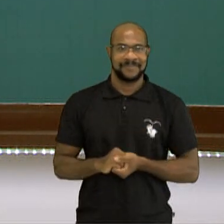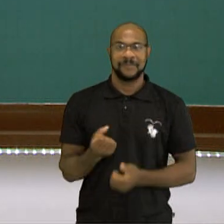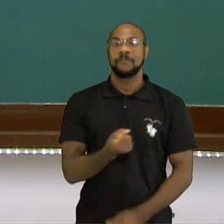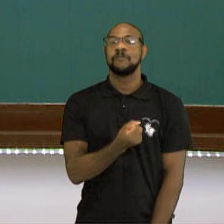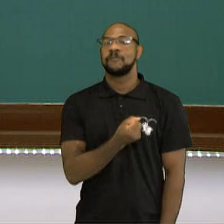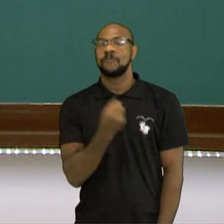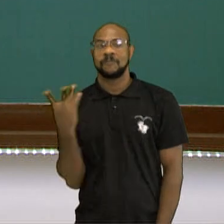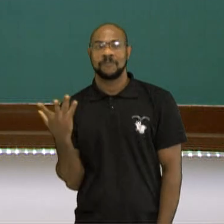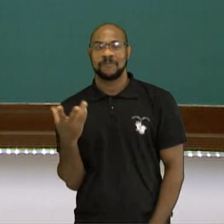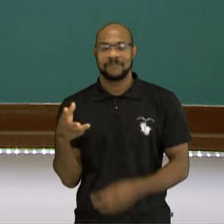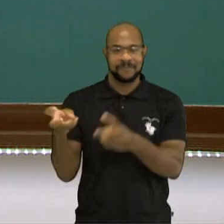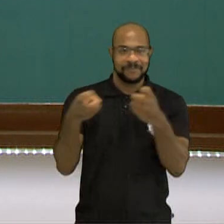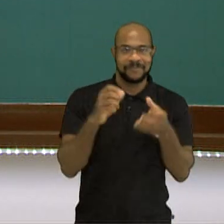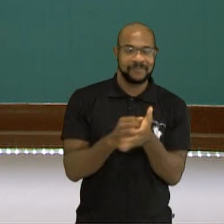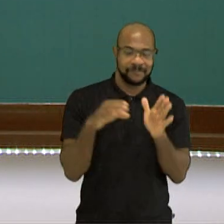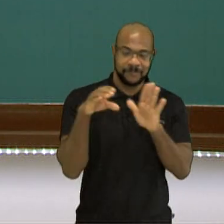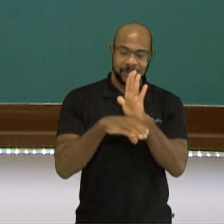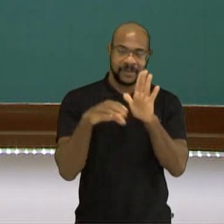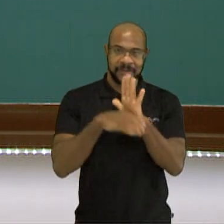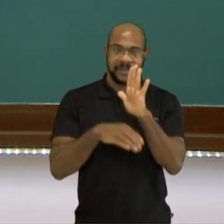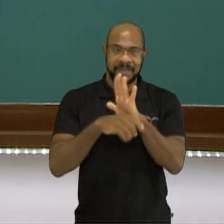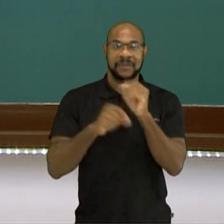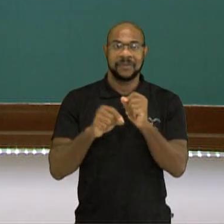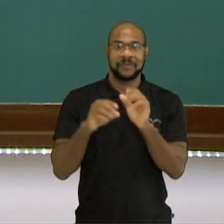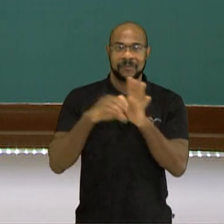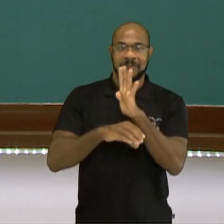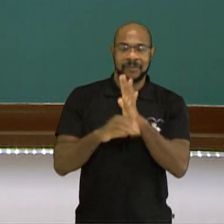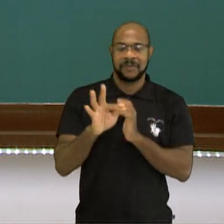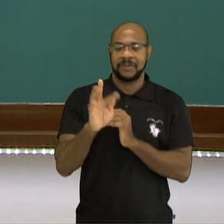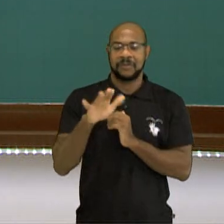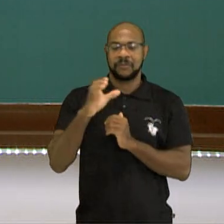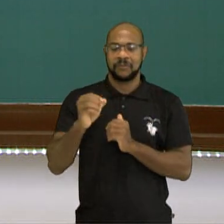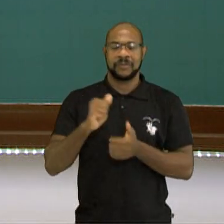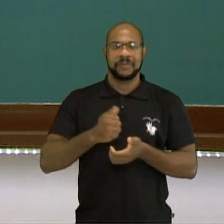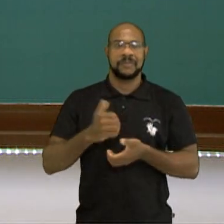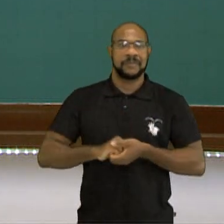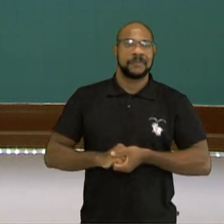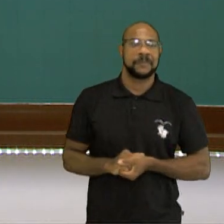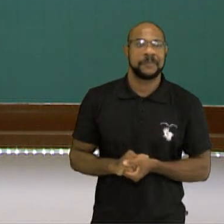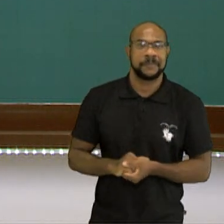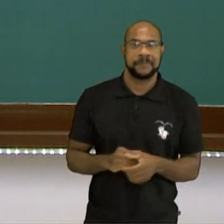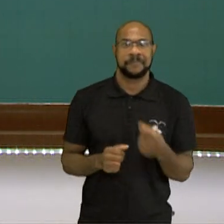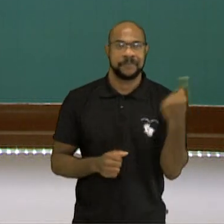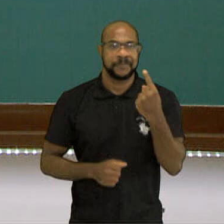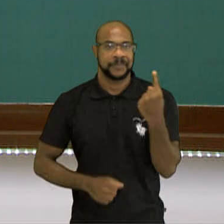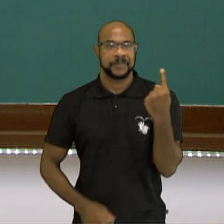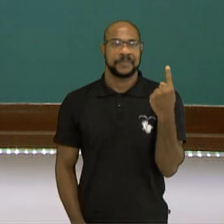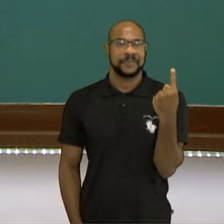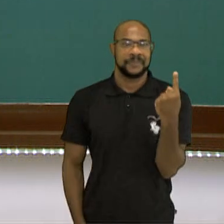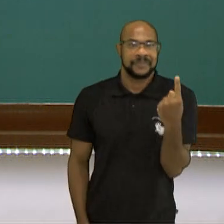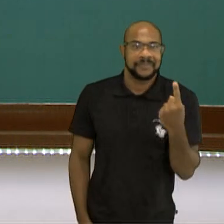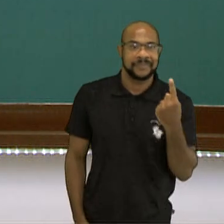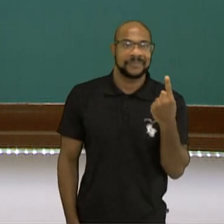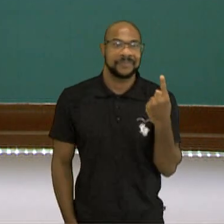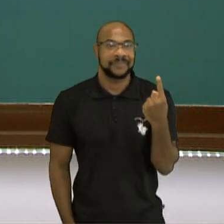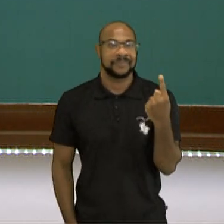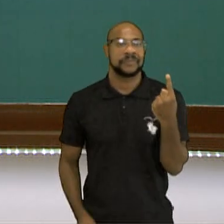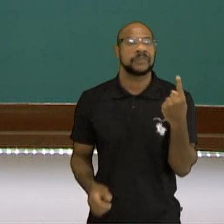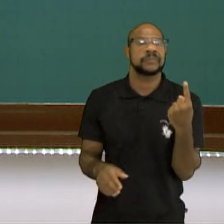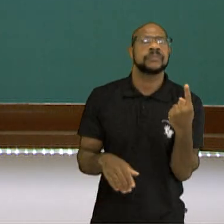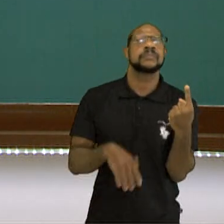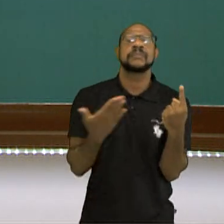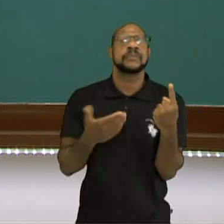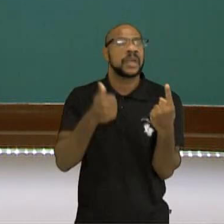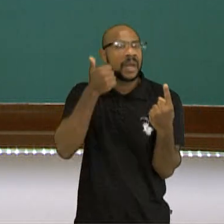aqui, é análise de conceito de função. A primeira proposição, a que